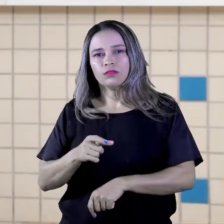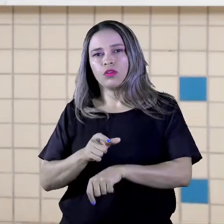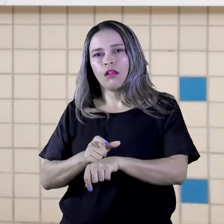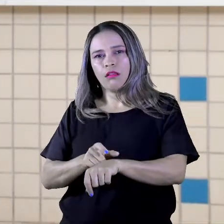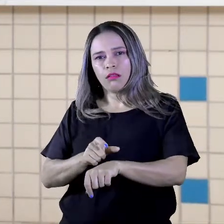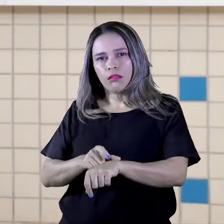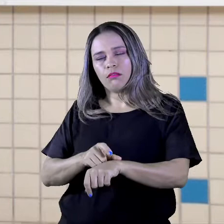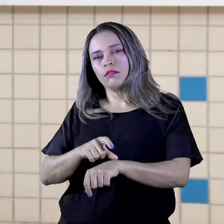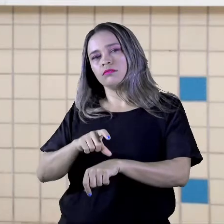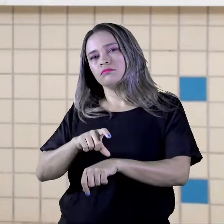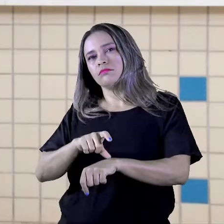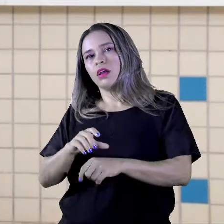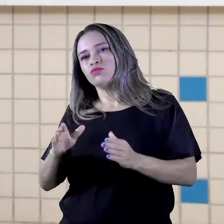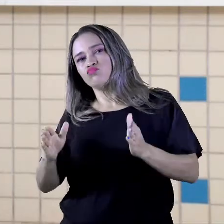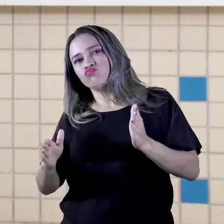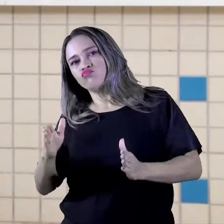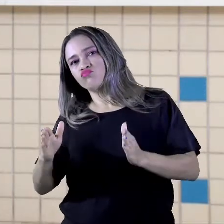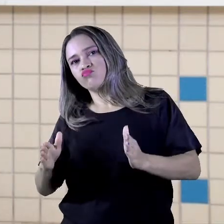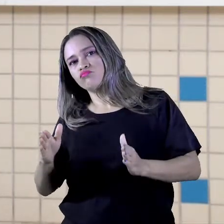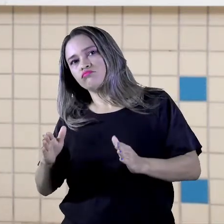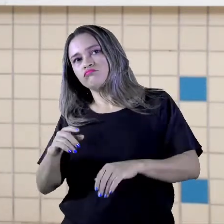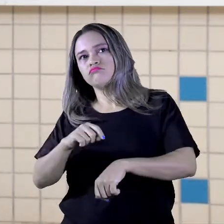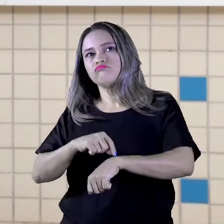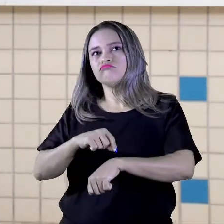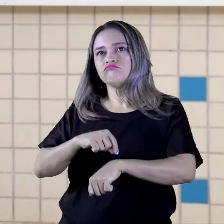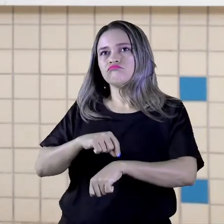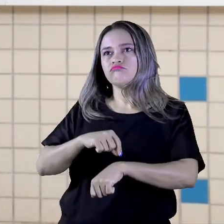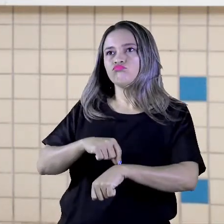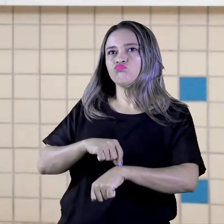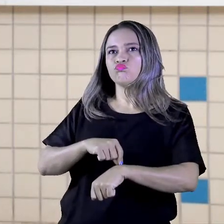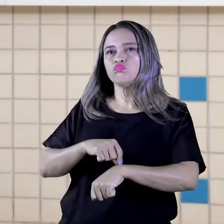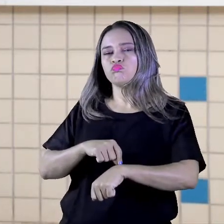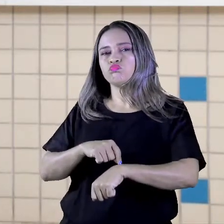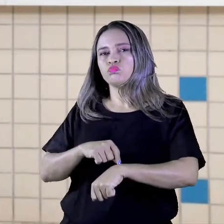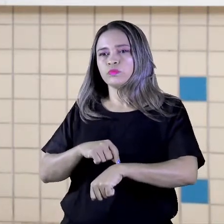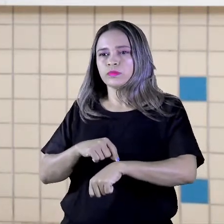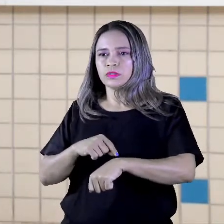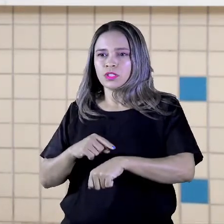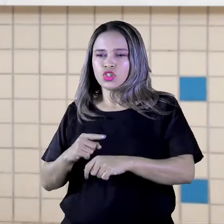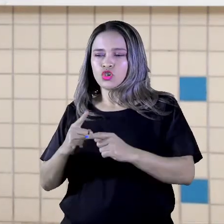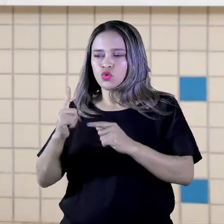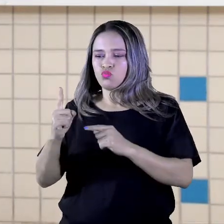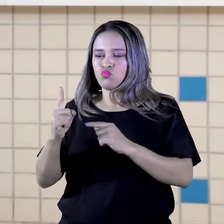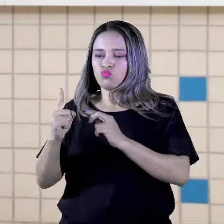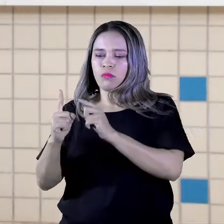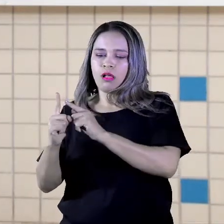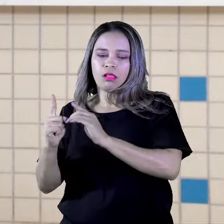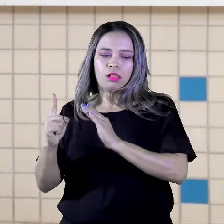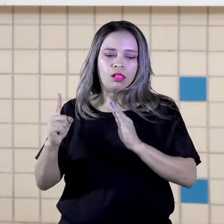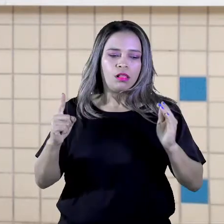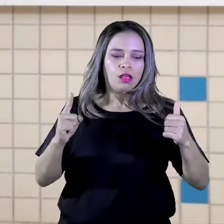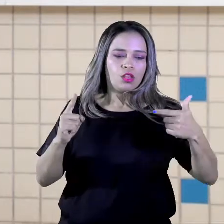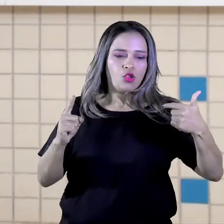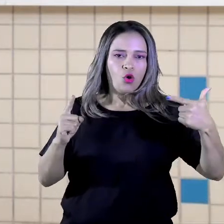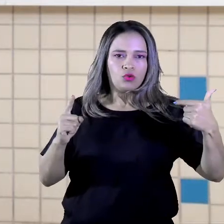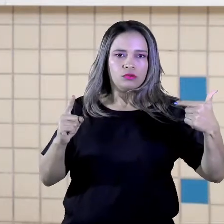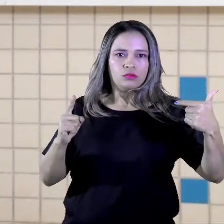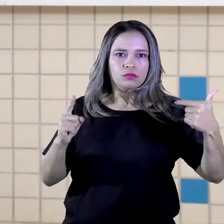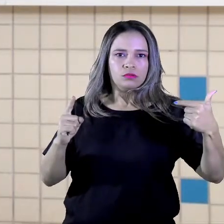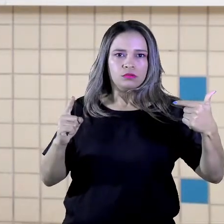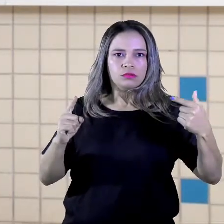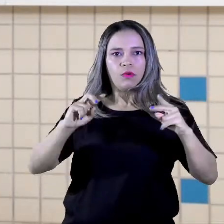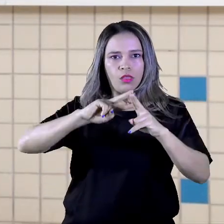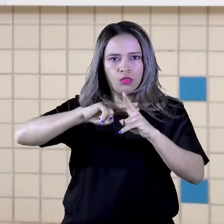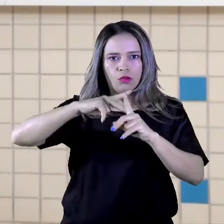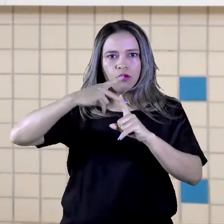mede o tempo que eu tenho ele vai de 1 a 12, ele mede 12 horas. Dobrando esse